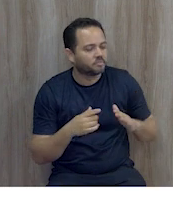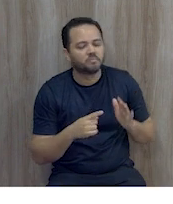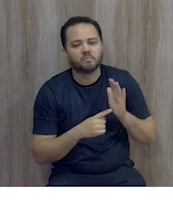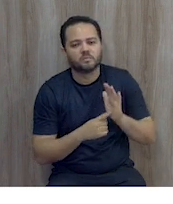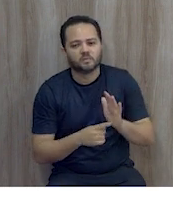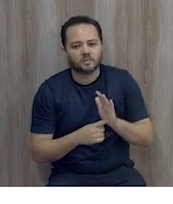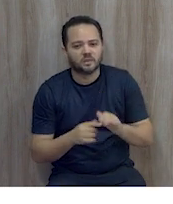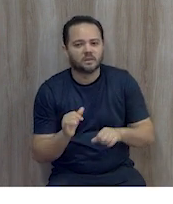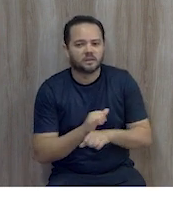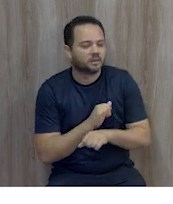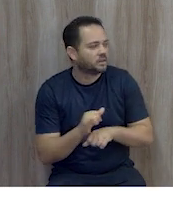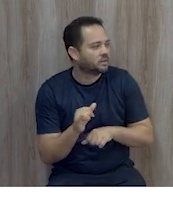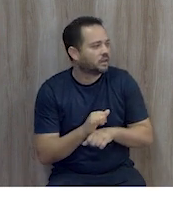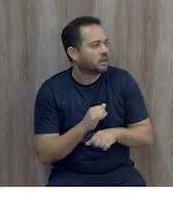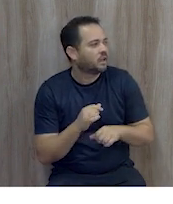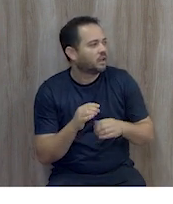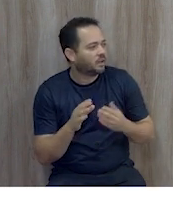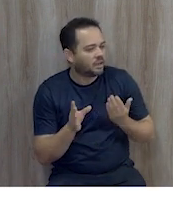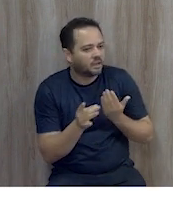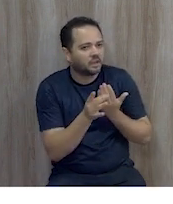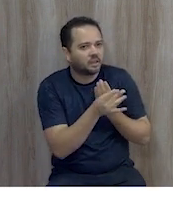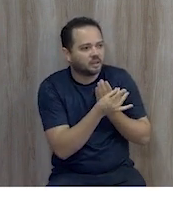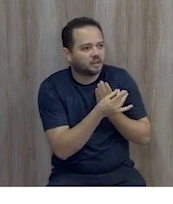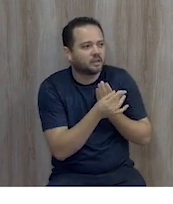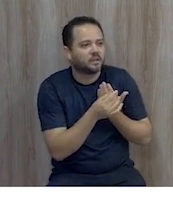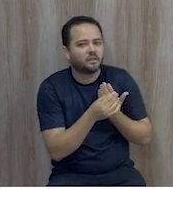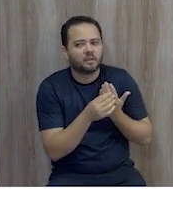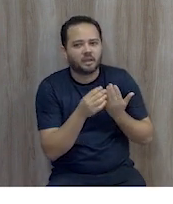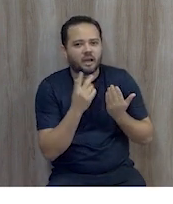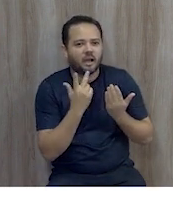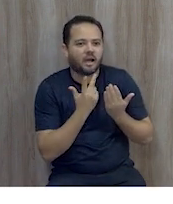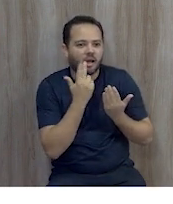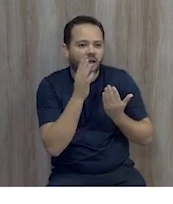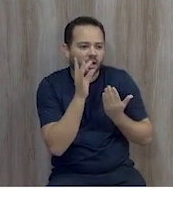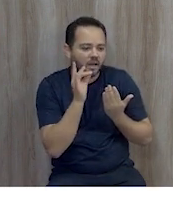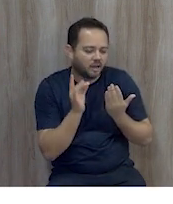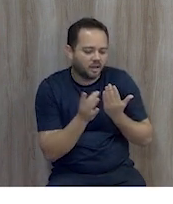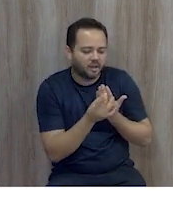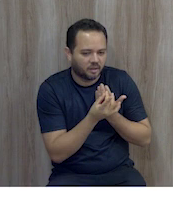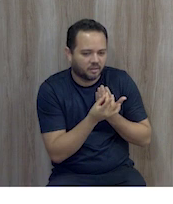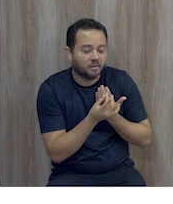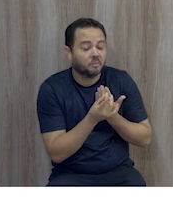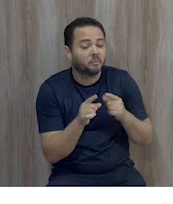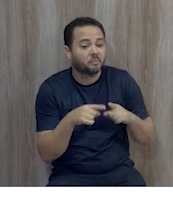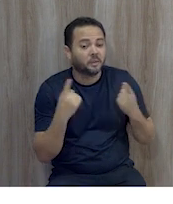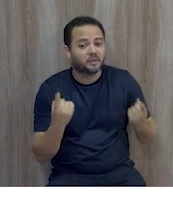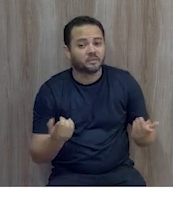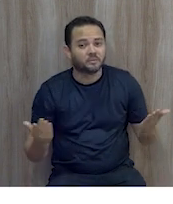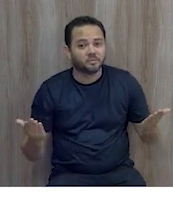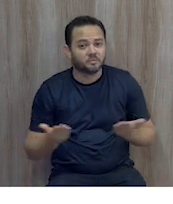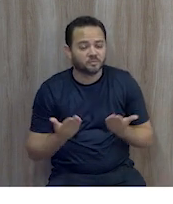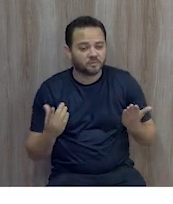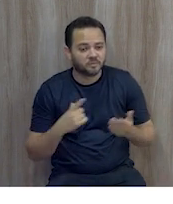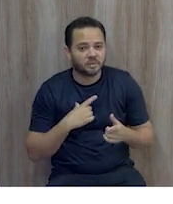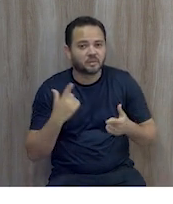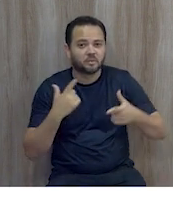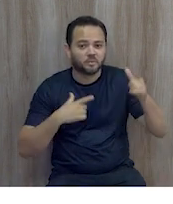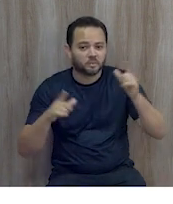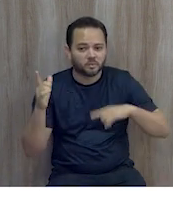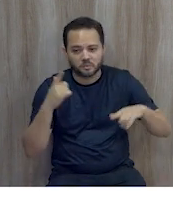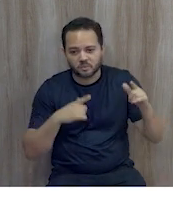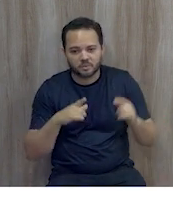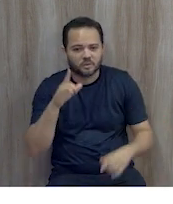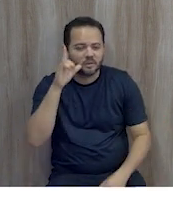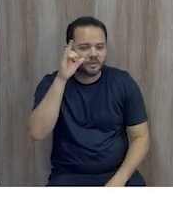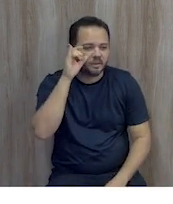vocês, que são as técnicas, até hoje, vamos dizer assim, mais utilizadas. Mas hoje a gente tem, principalmente no mundo do